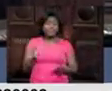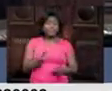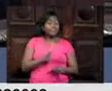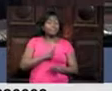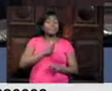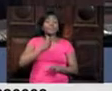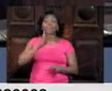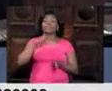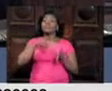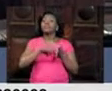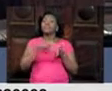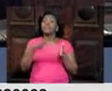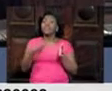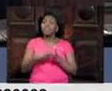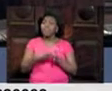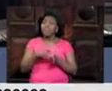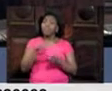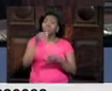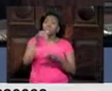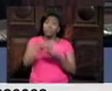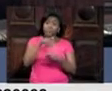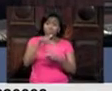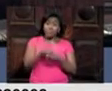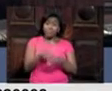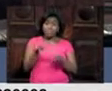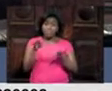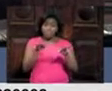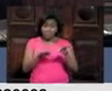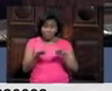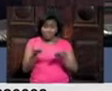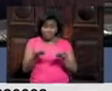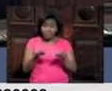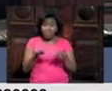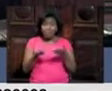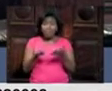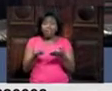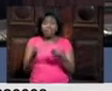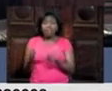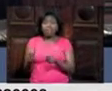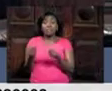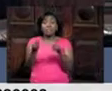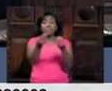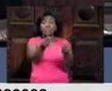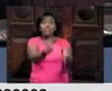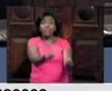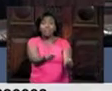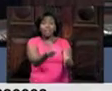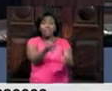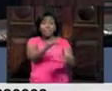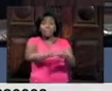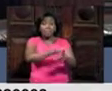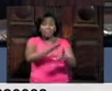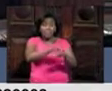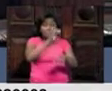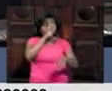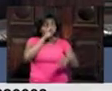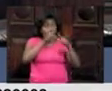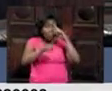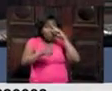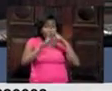tradução, que foi a votação desse projeto, que simplesmente entrega para o controle